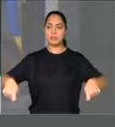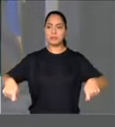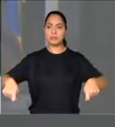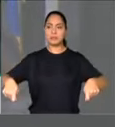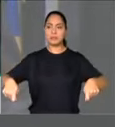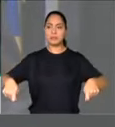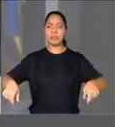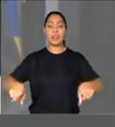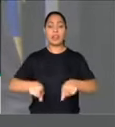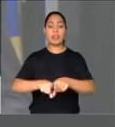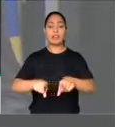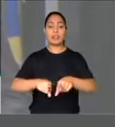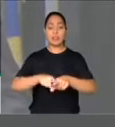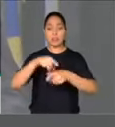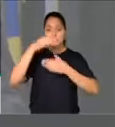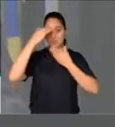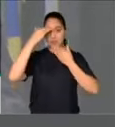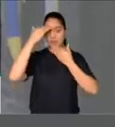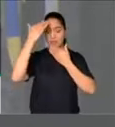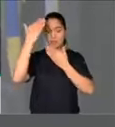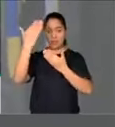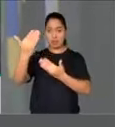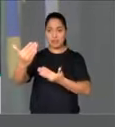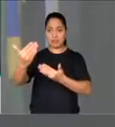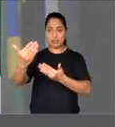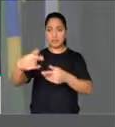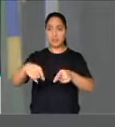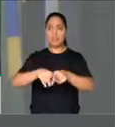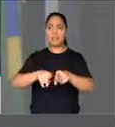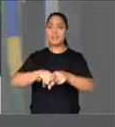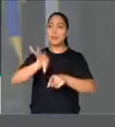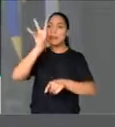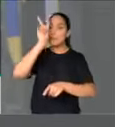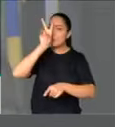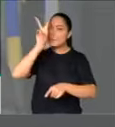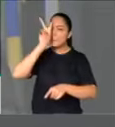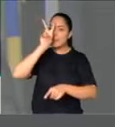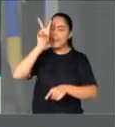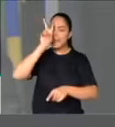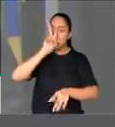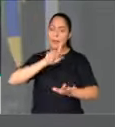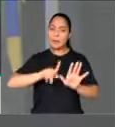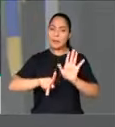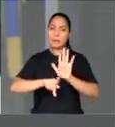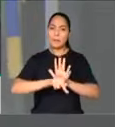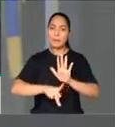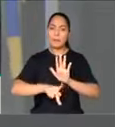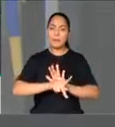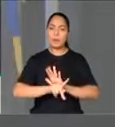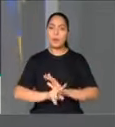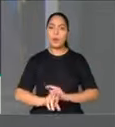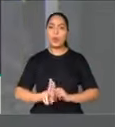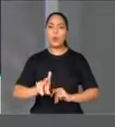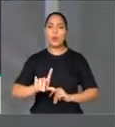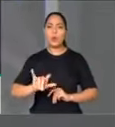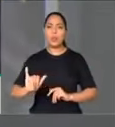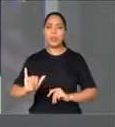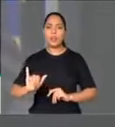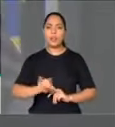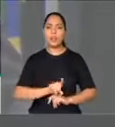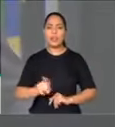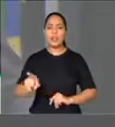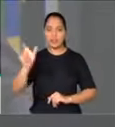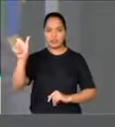Quero agradecer e lembrar o grande estadista Uli, nosso